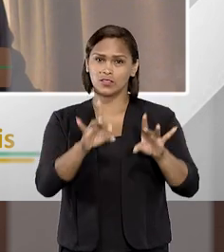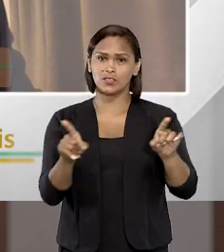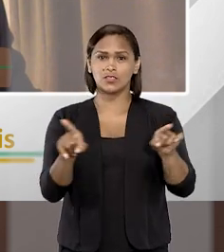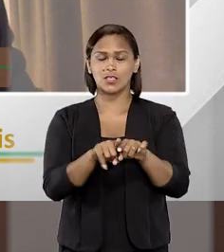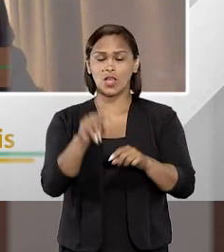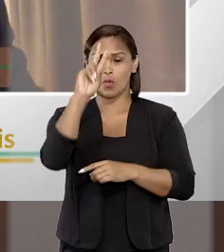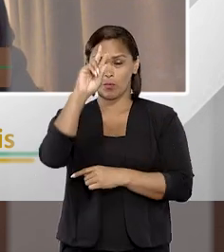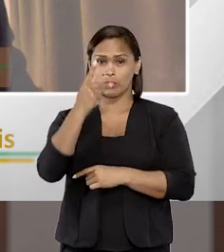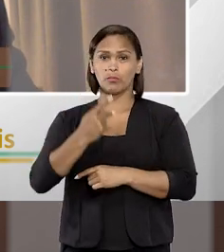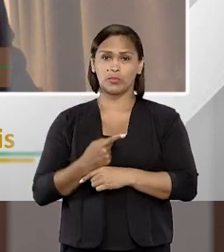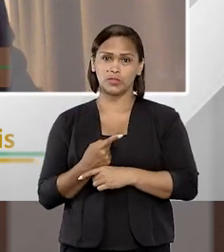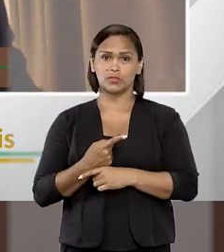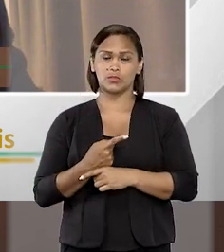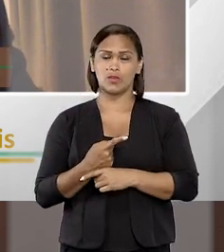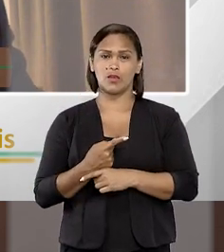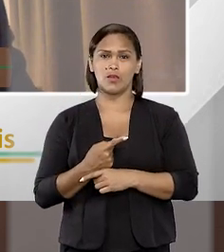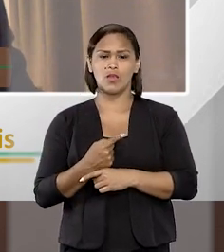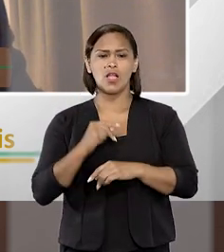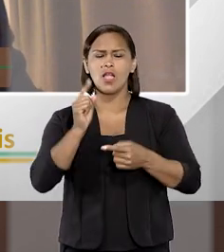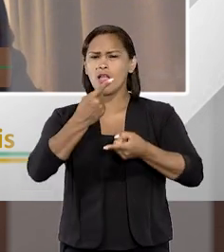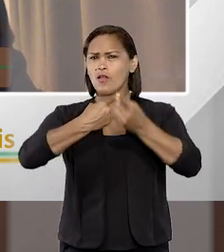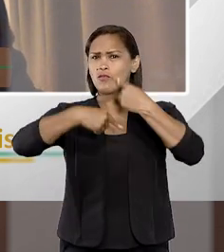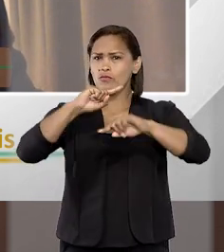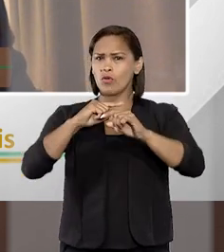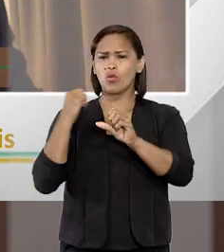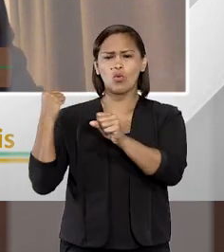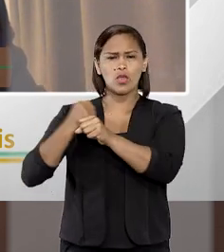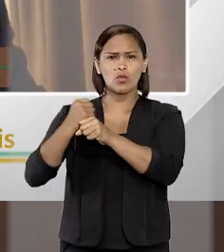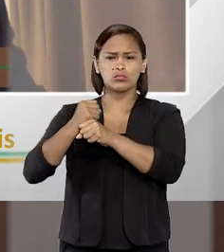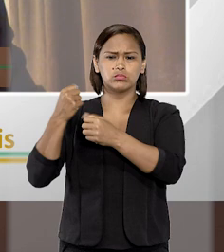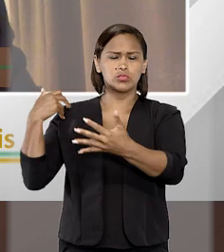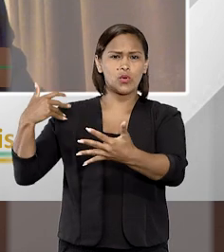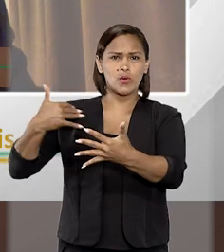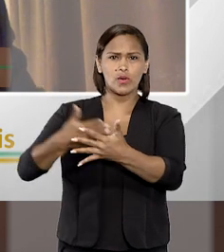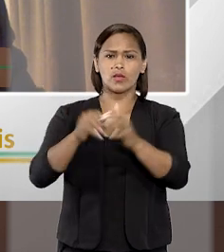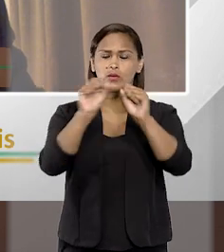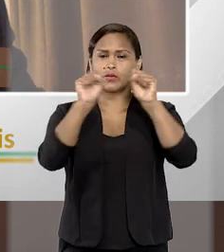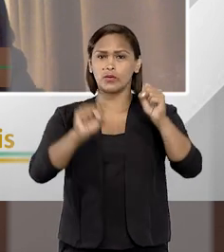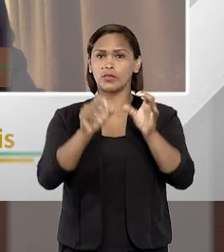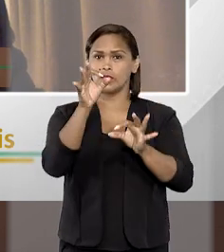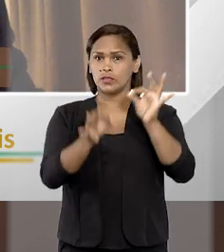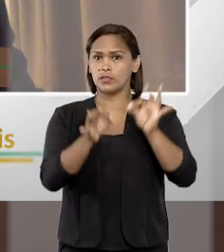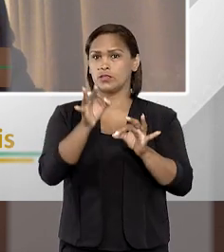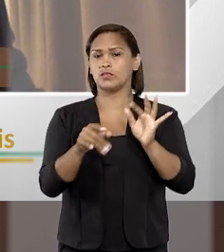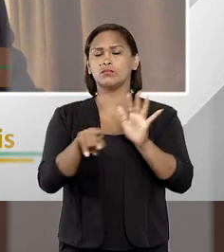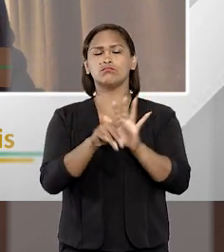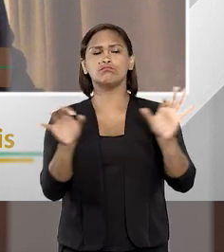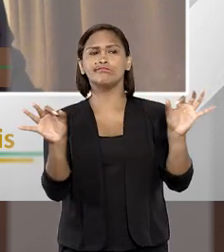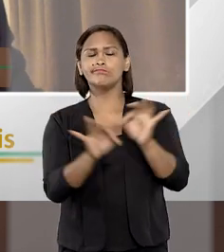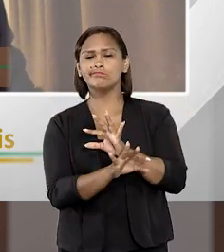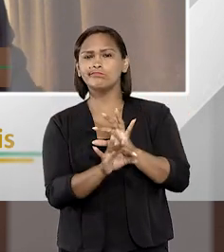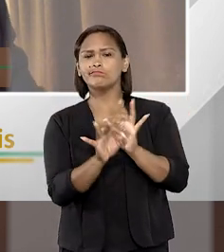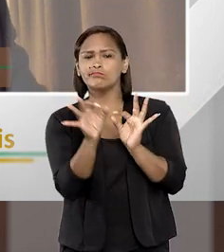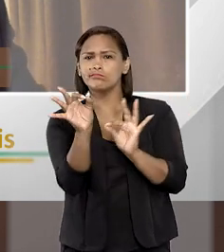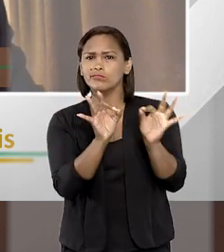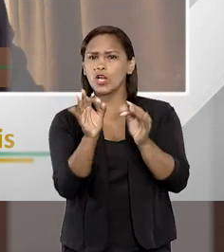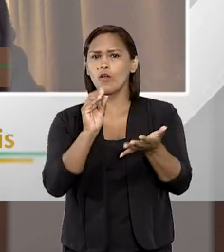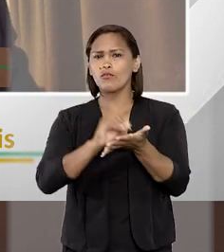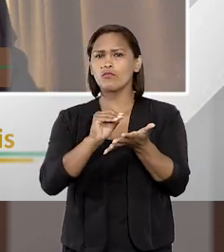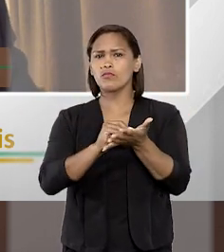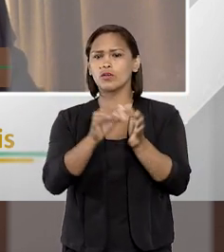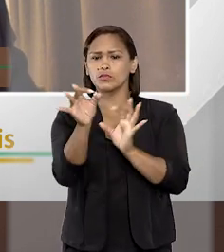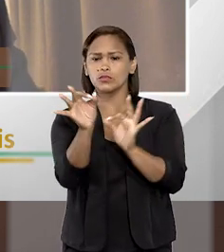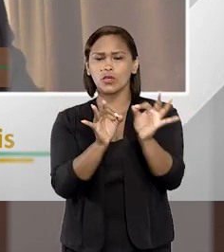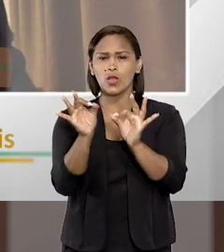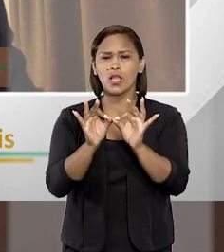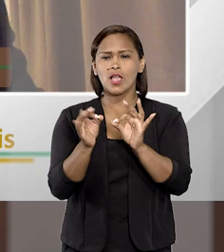reconhecimento pessoal ele evoluiu muito nas últimas décadas o sistema de justiça ele acabou que não se preparou para